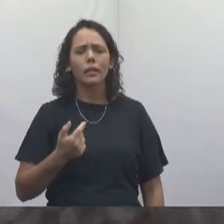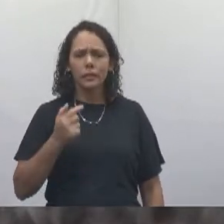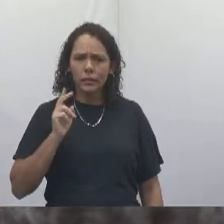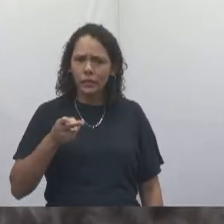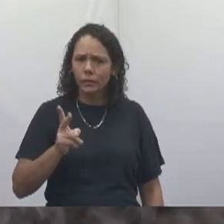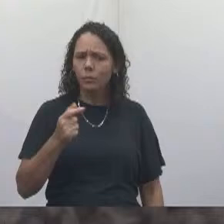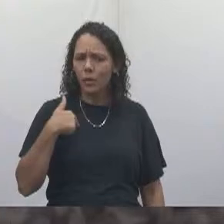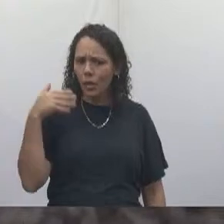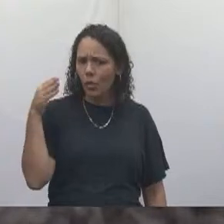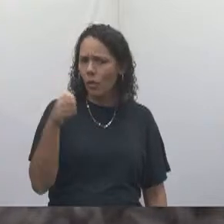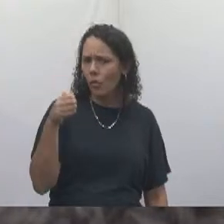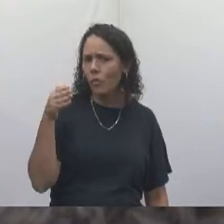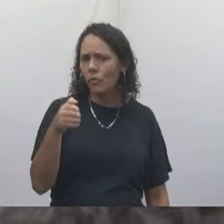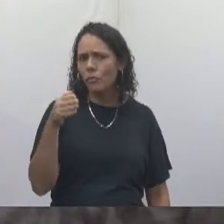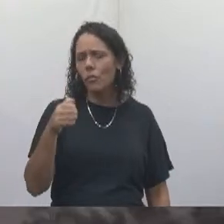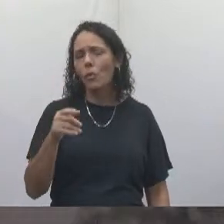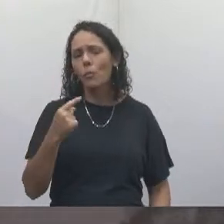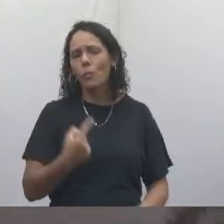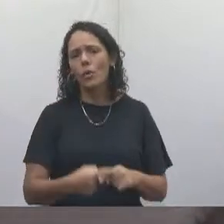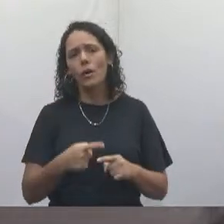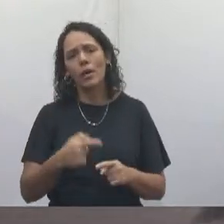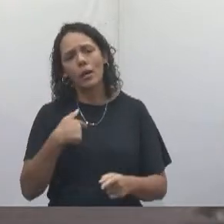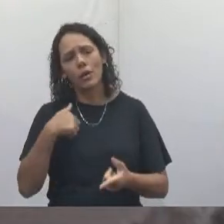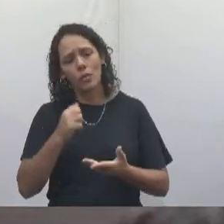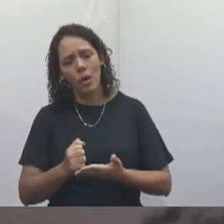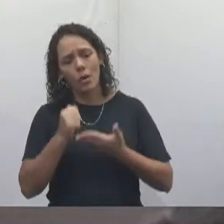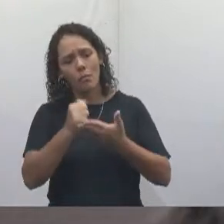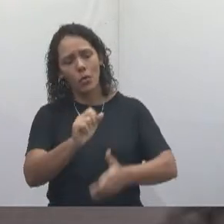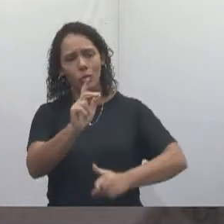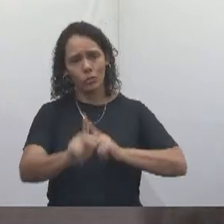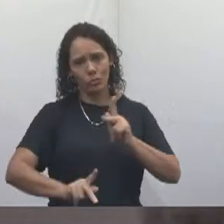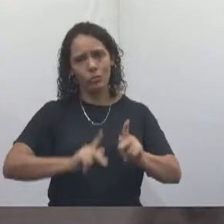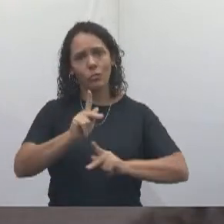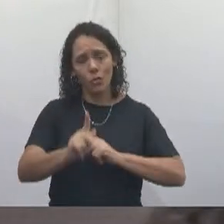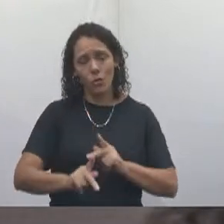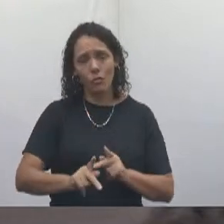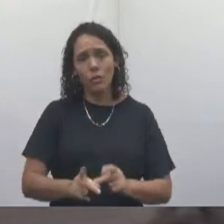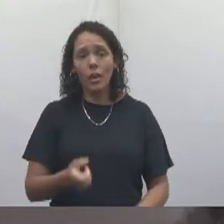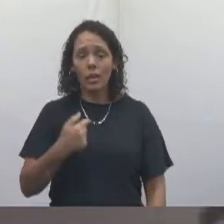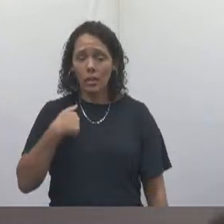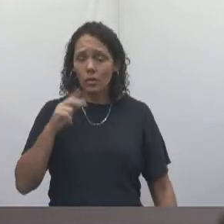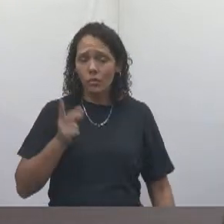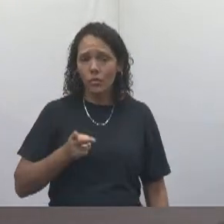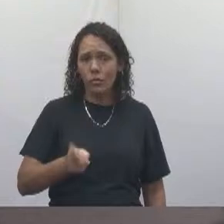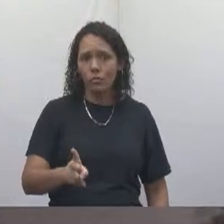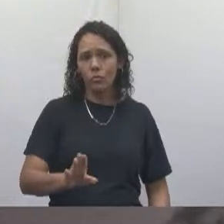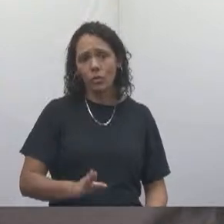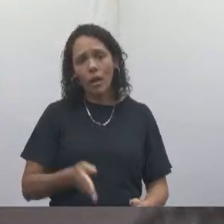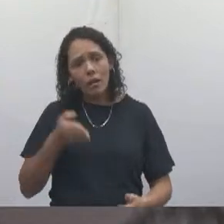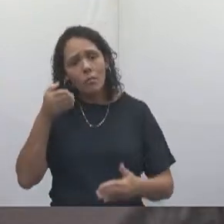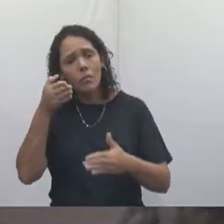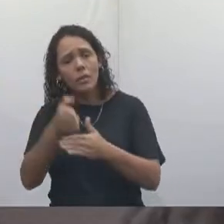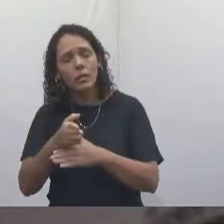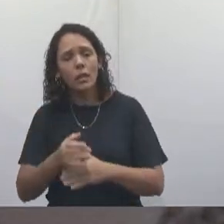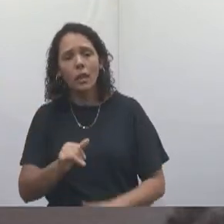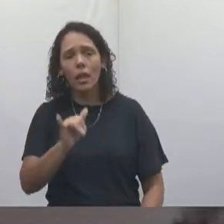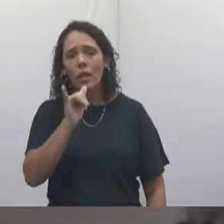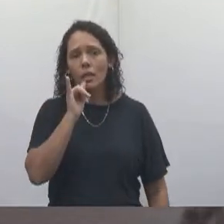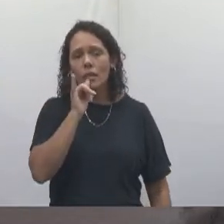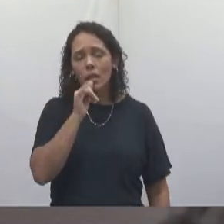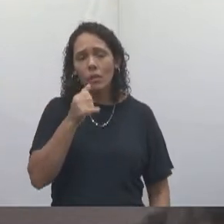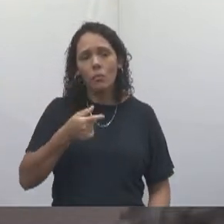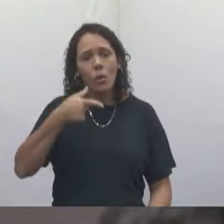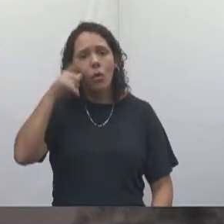sempre, prefeito, em prol dessas pessoas. Olha, eu vou continuar aparecendo, não é? Por exemplo, ontem estive no piscinão do